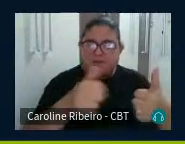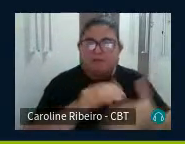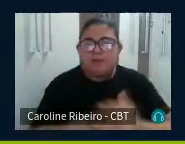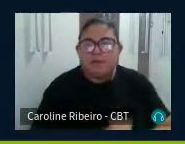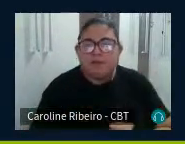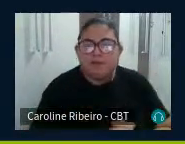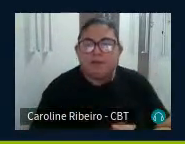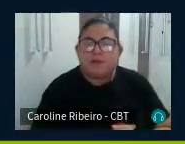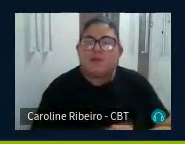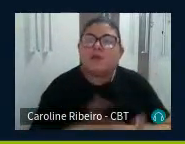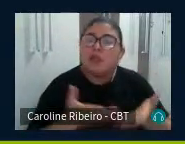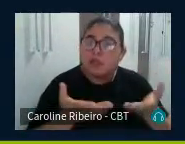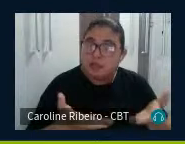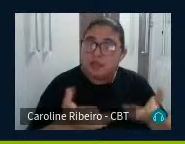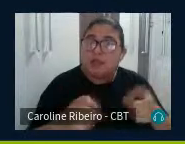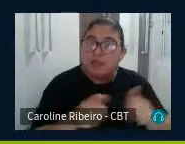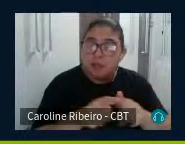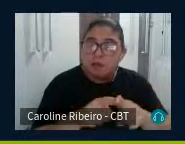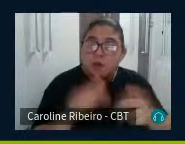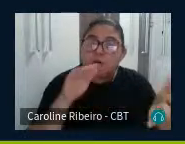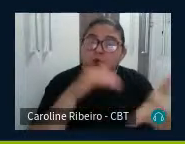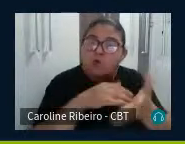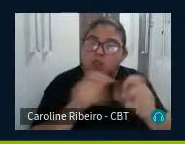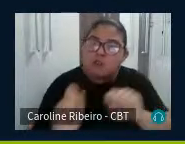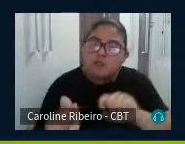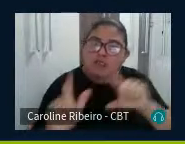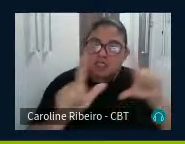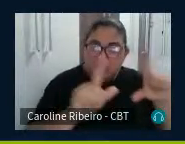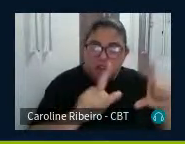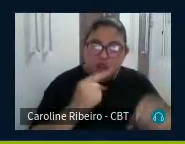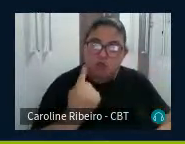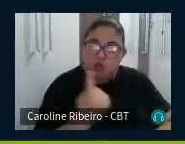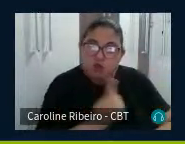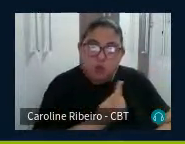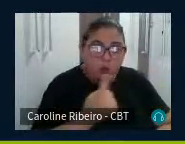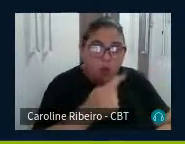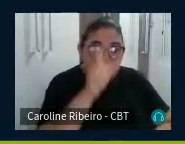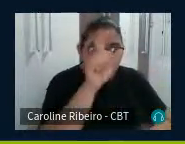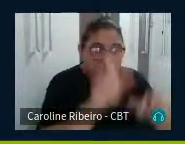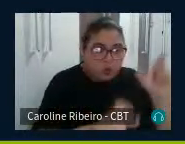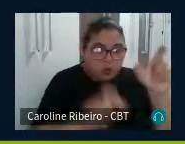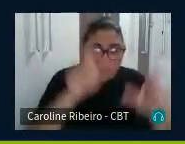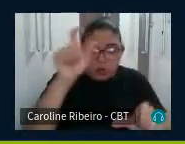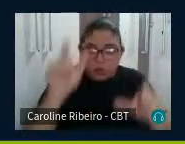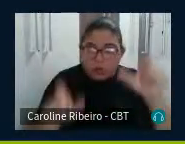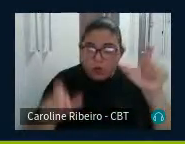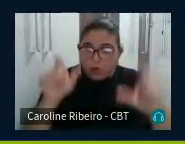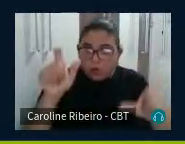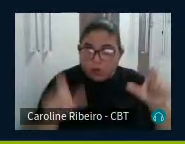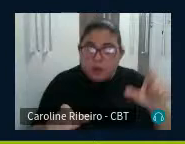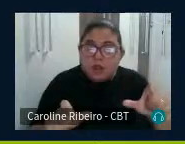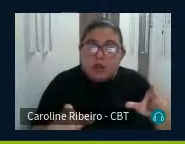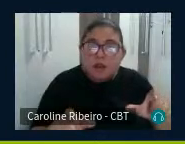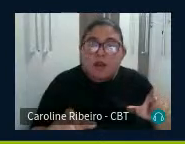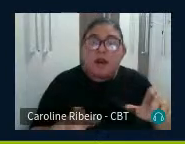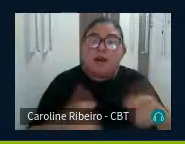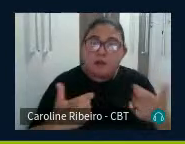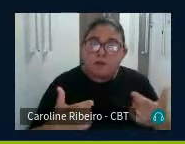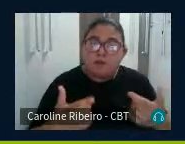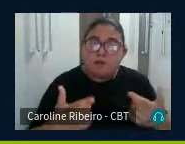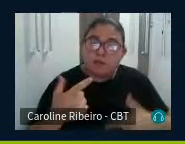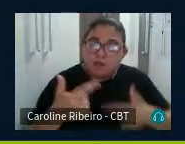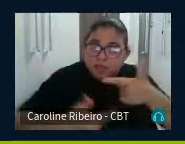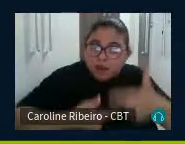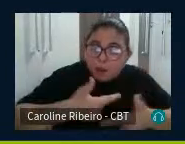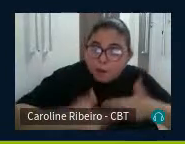E, por último, embora sejamos únicos, tenhamos uma identidade única, uma impressão